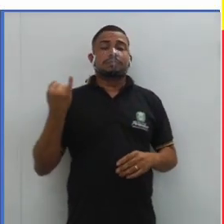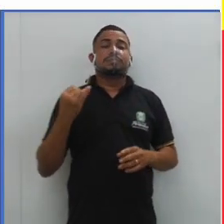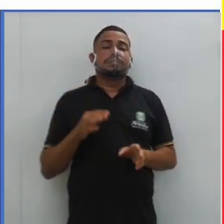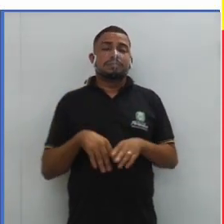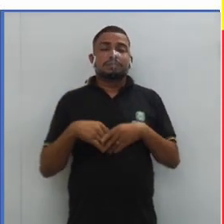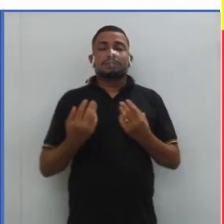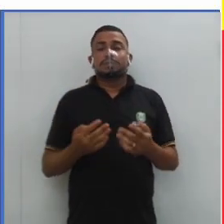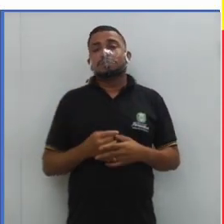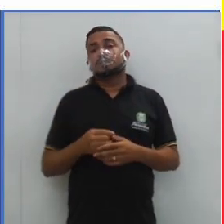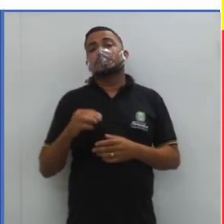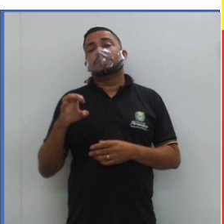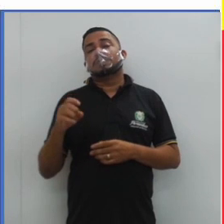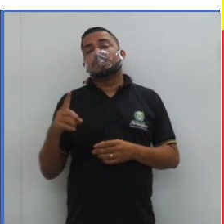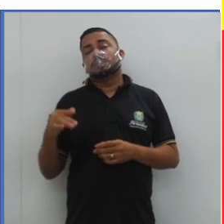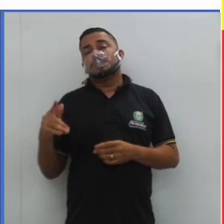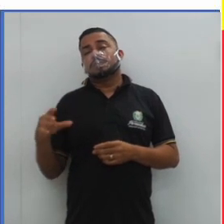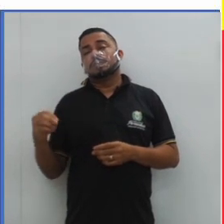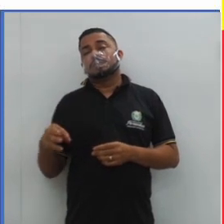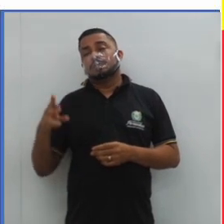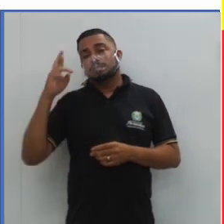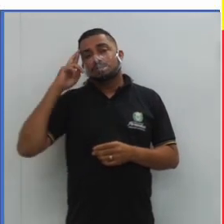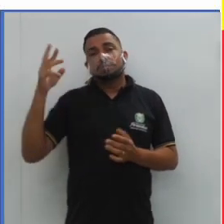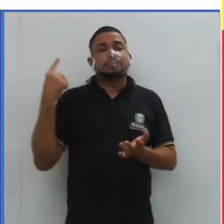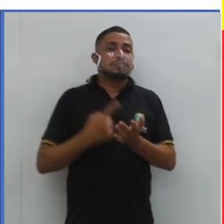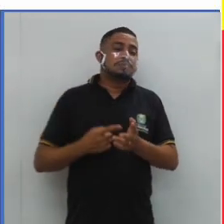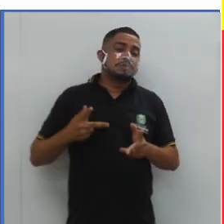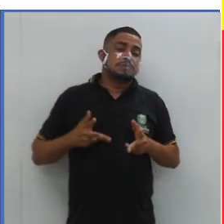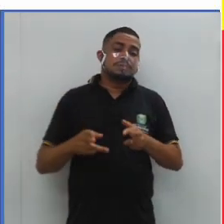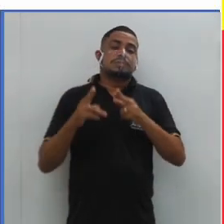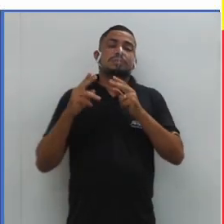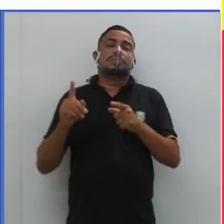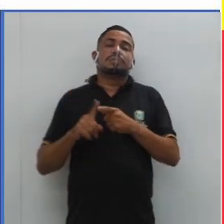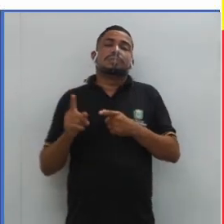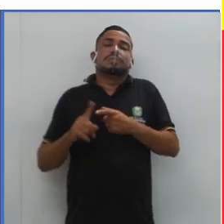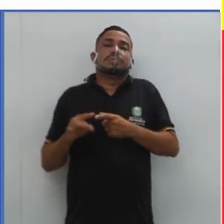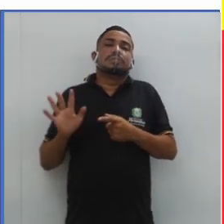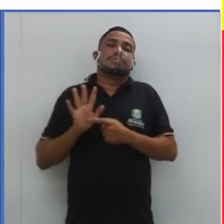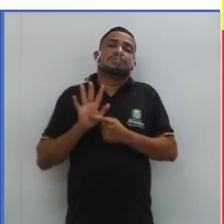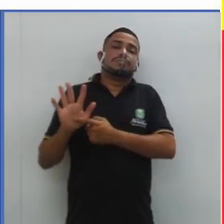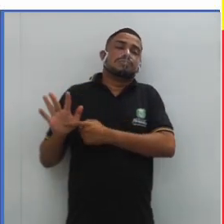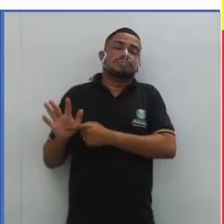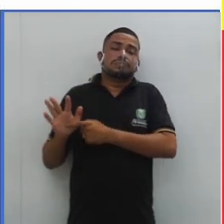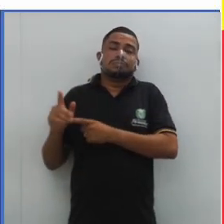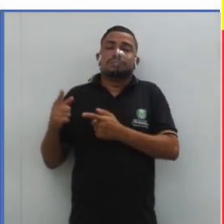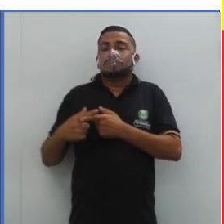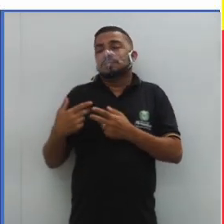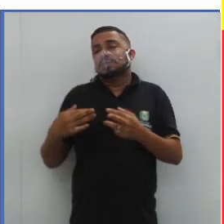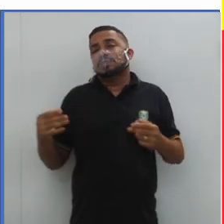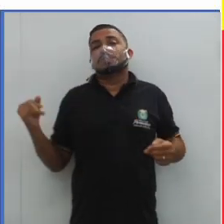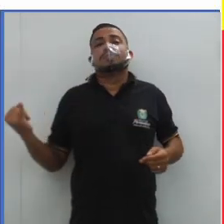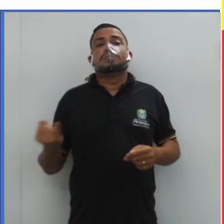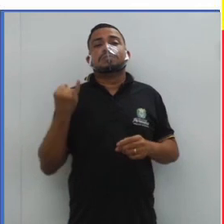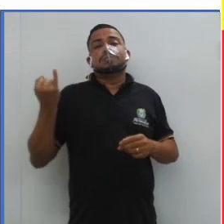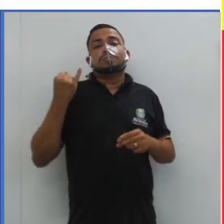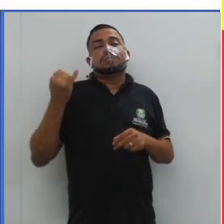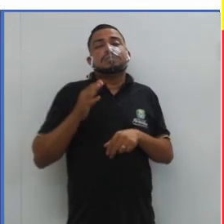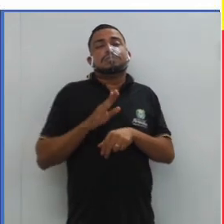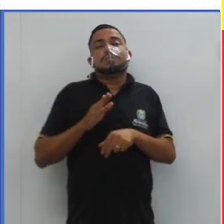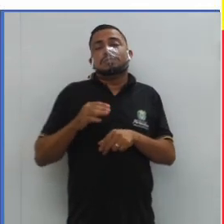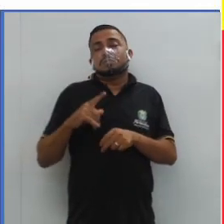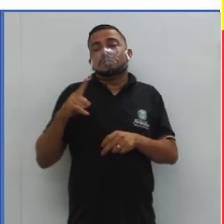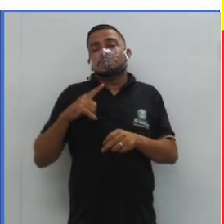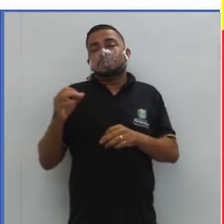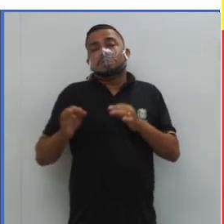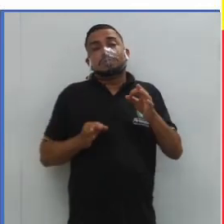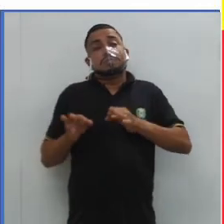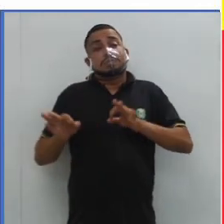bastante importante. Então é na edição que o diretor vai definir os cortes e as transições de um filme, né, elementos fundamentais para estabelecer